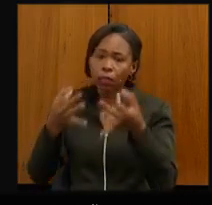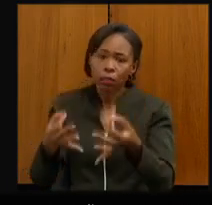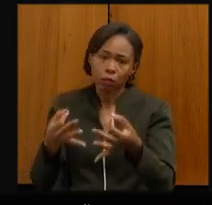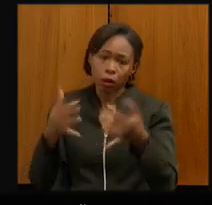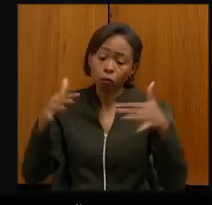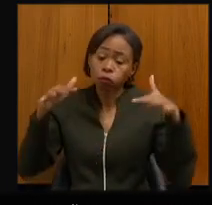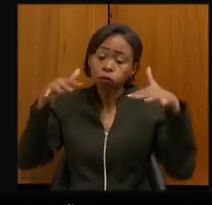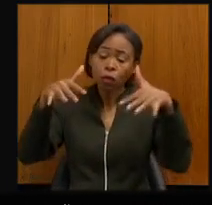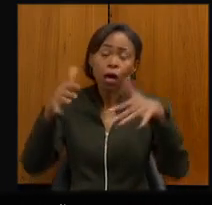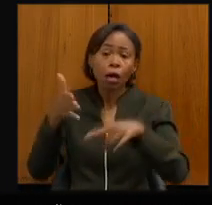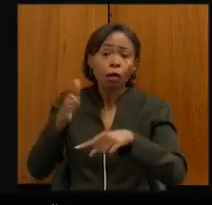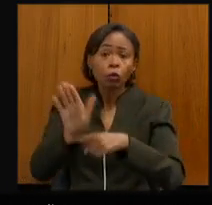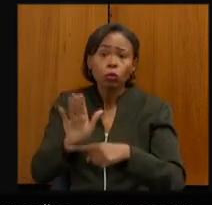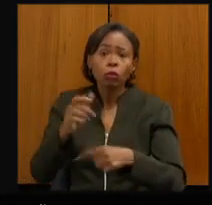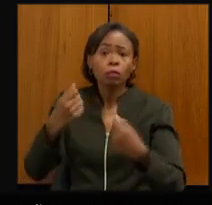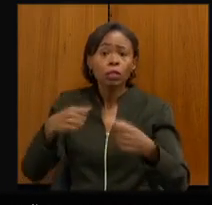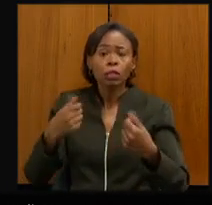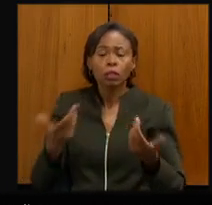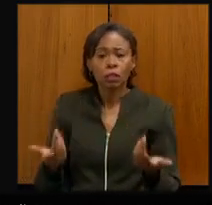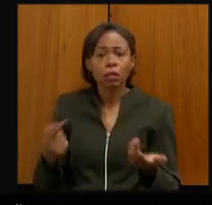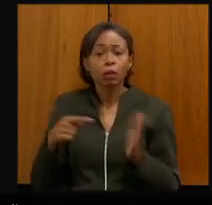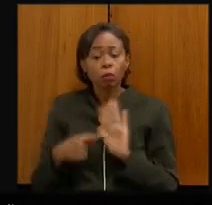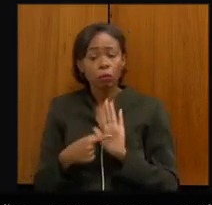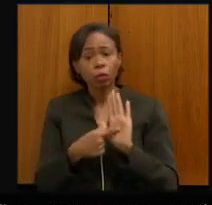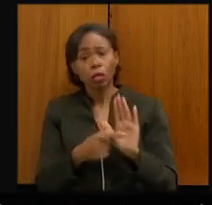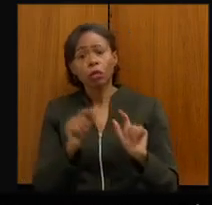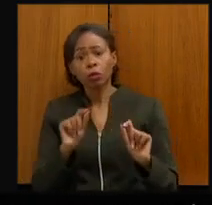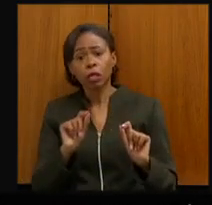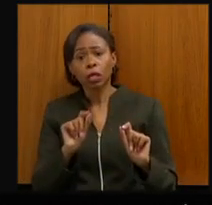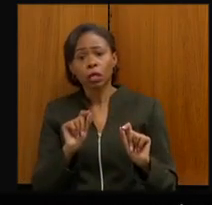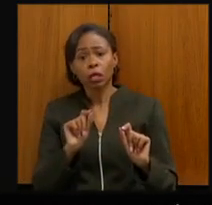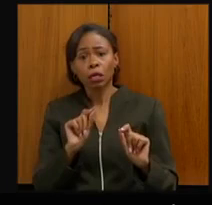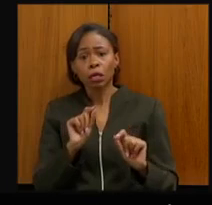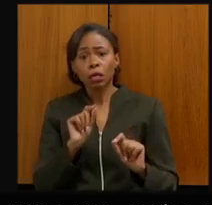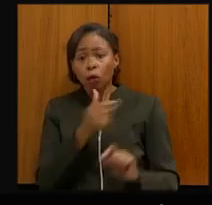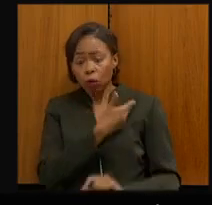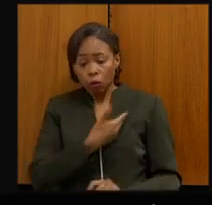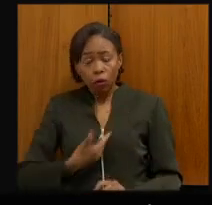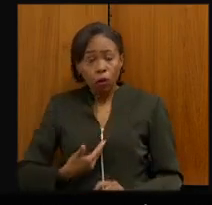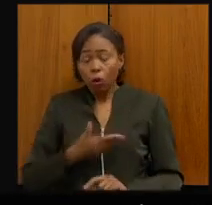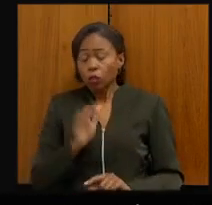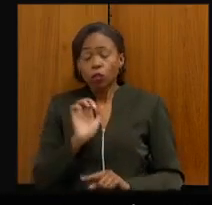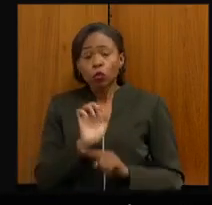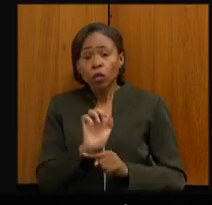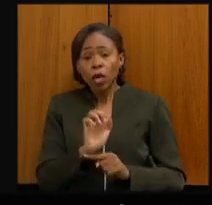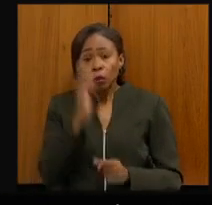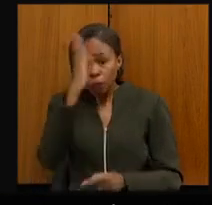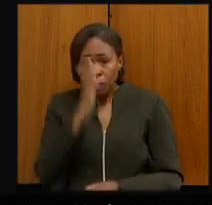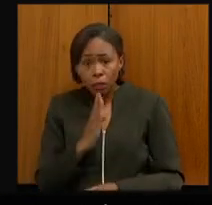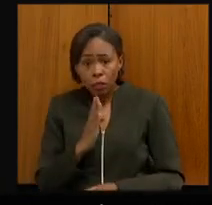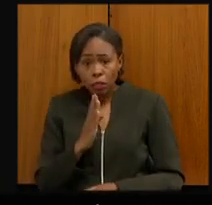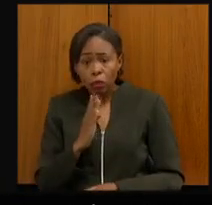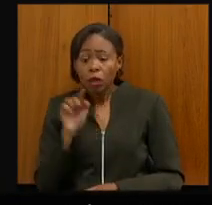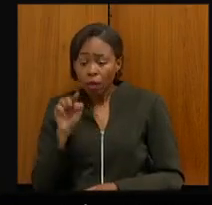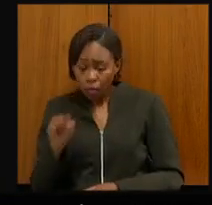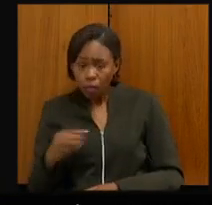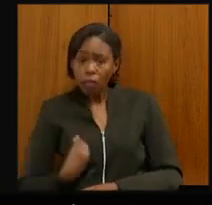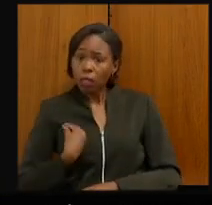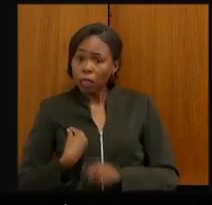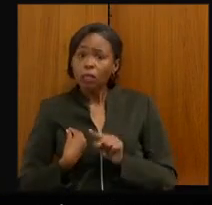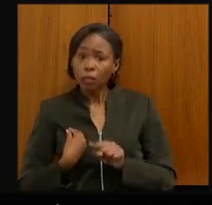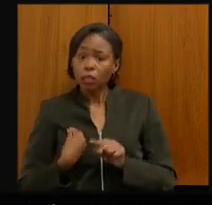elas precisam mostrar que o estado brasileiro de que nós estamos aqui que eles estão ali e nós somos